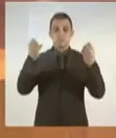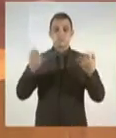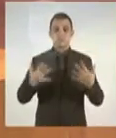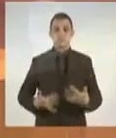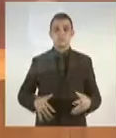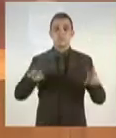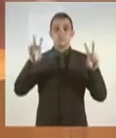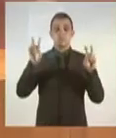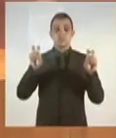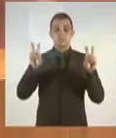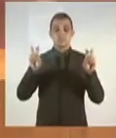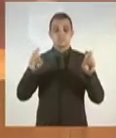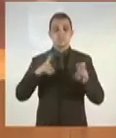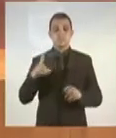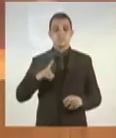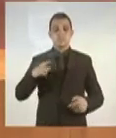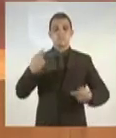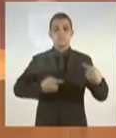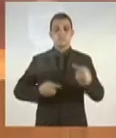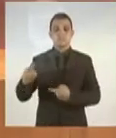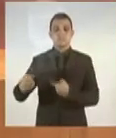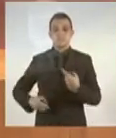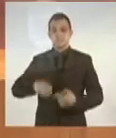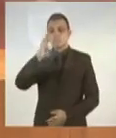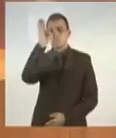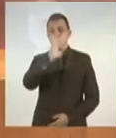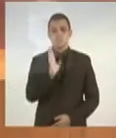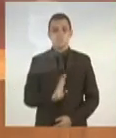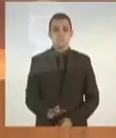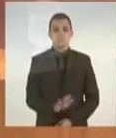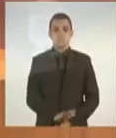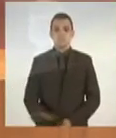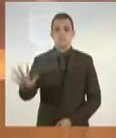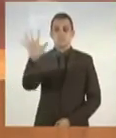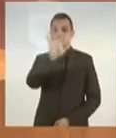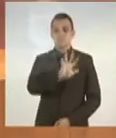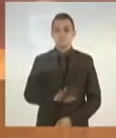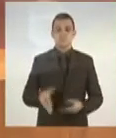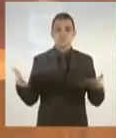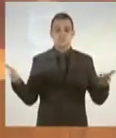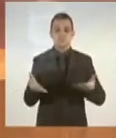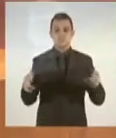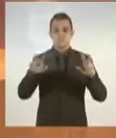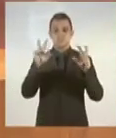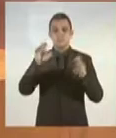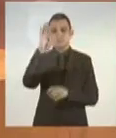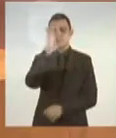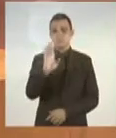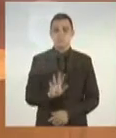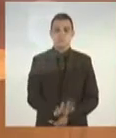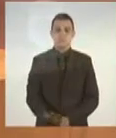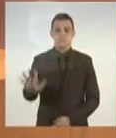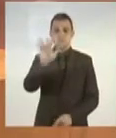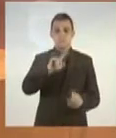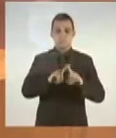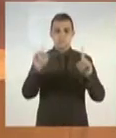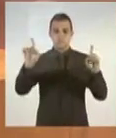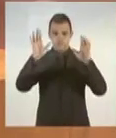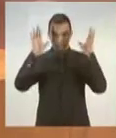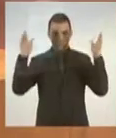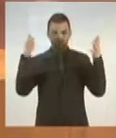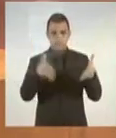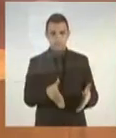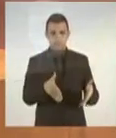discutido a nível nacional, uma pauta nacional, mas que interessa,